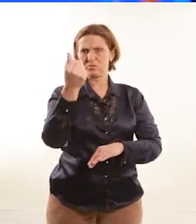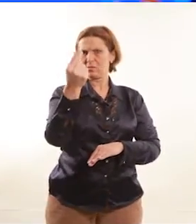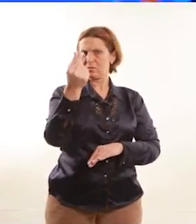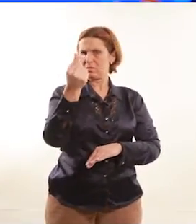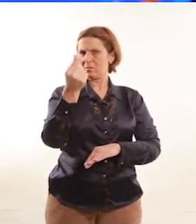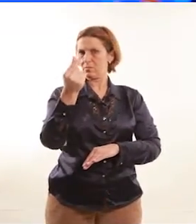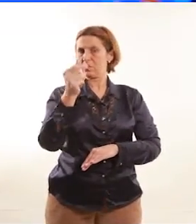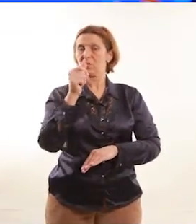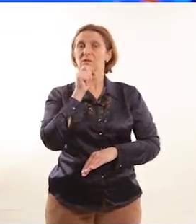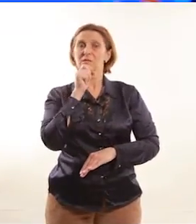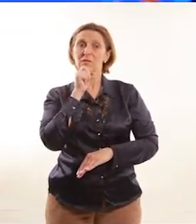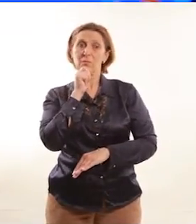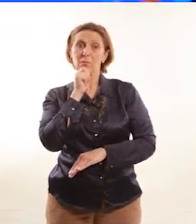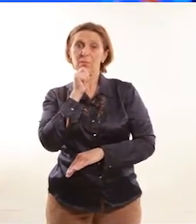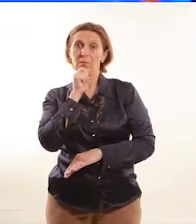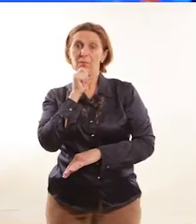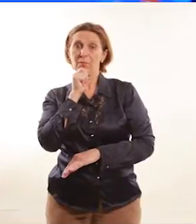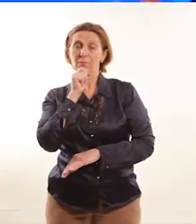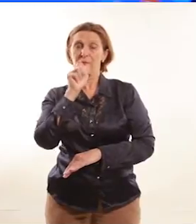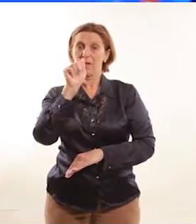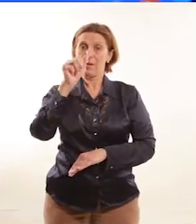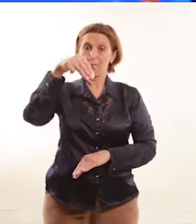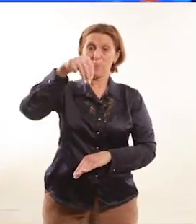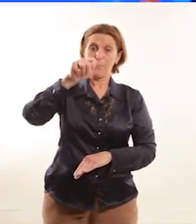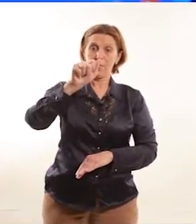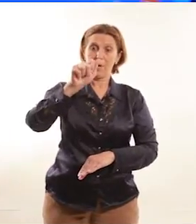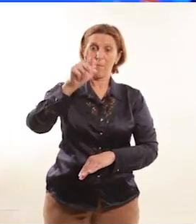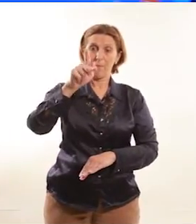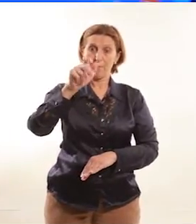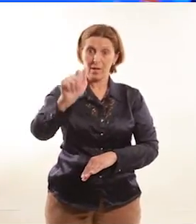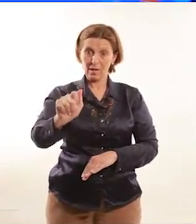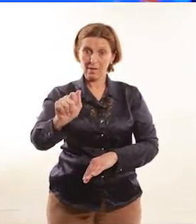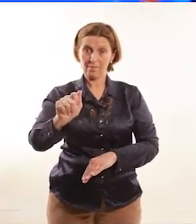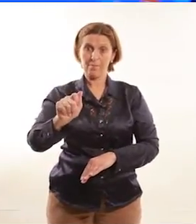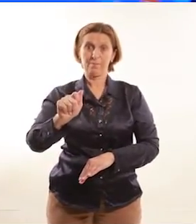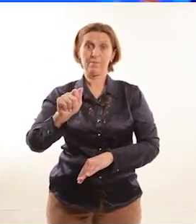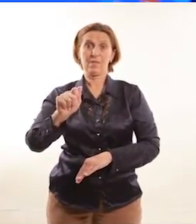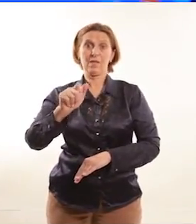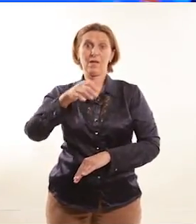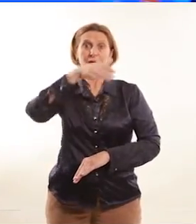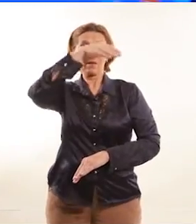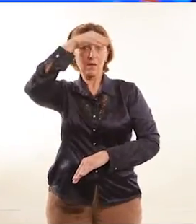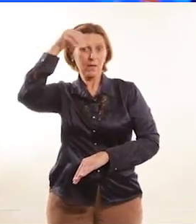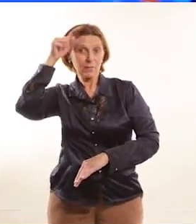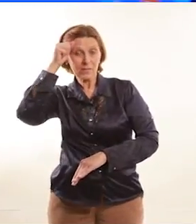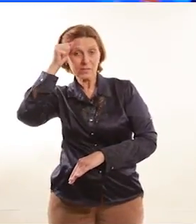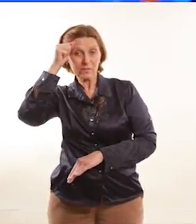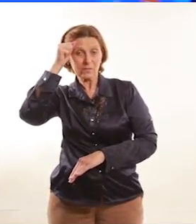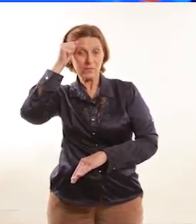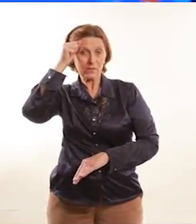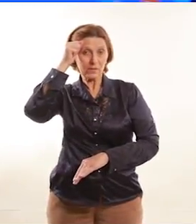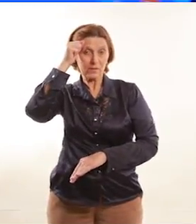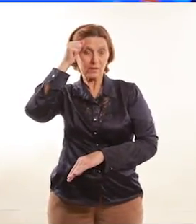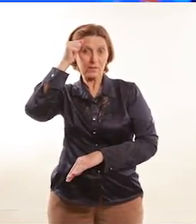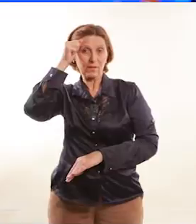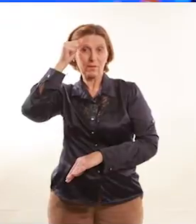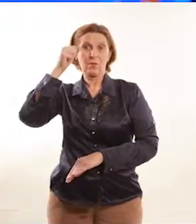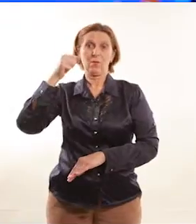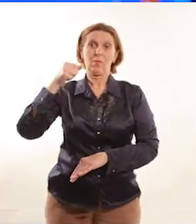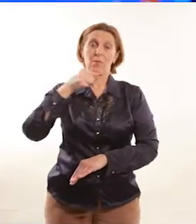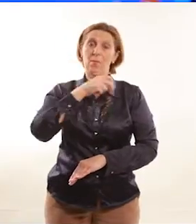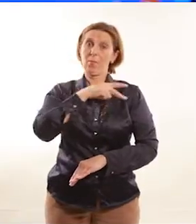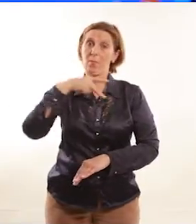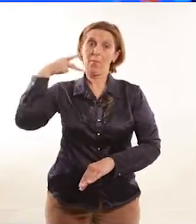exemplo, o estado do Amapá, o estado do Amazonas, o estado do Pará. Esses são considerados o extrato 1. O